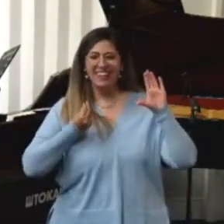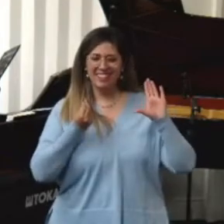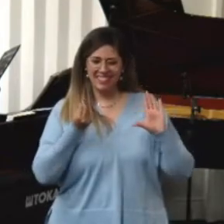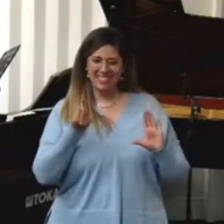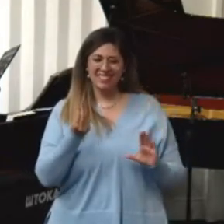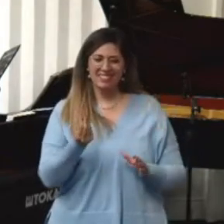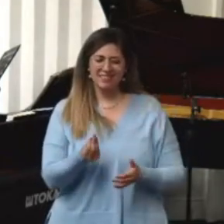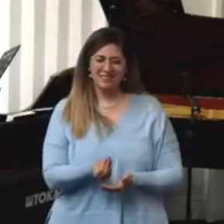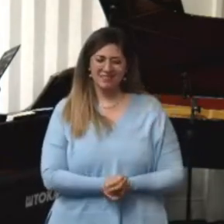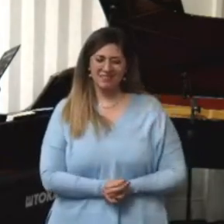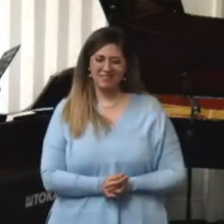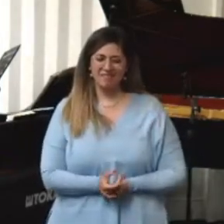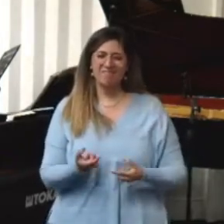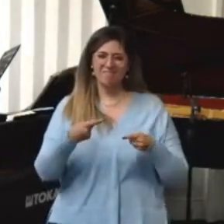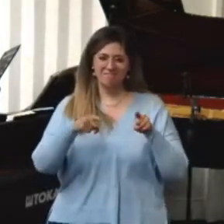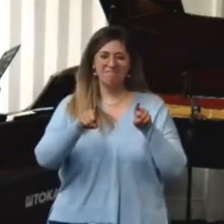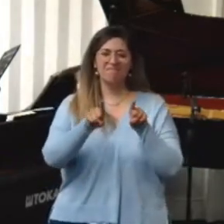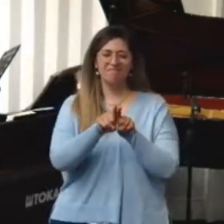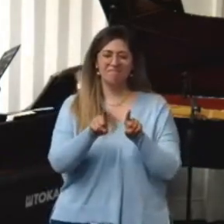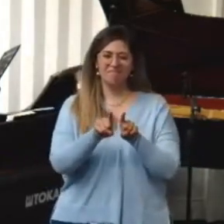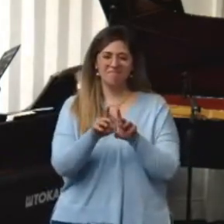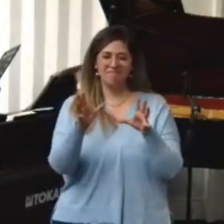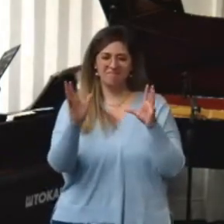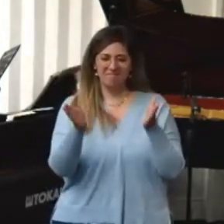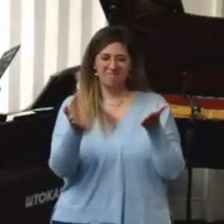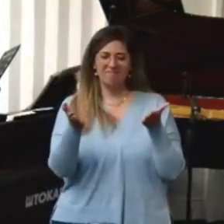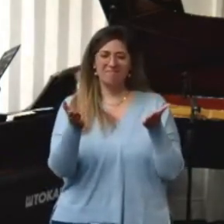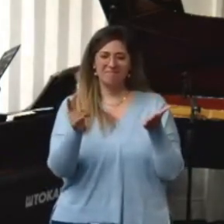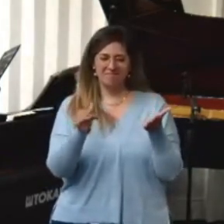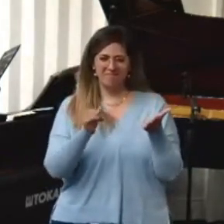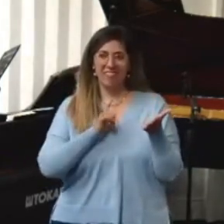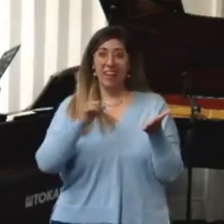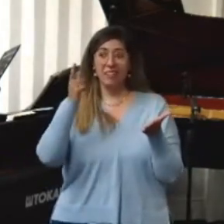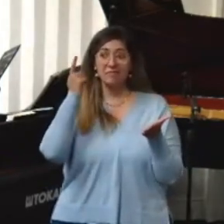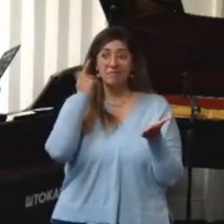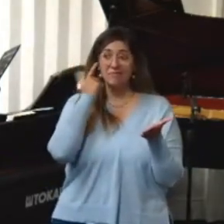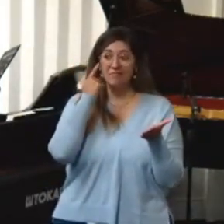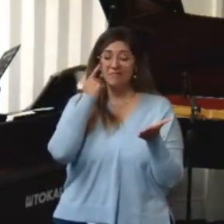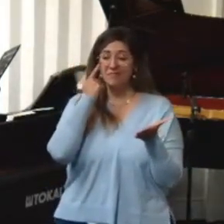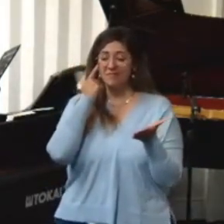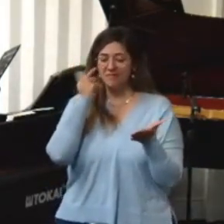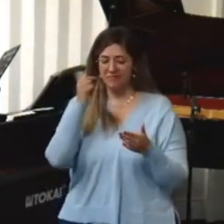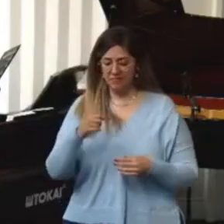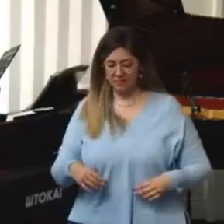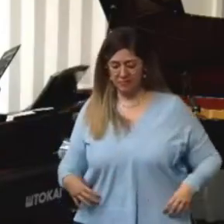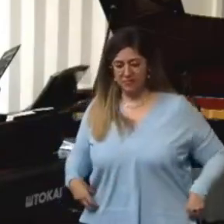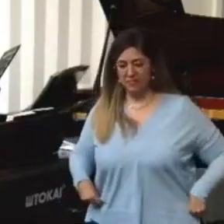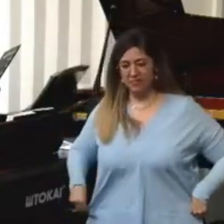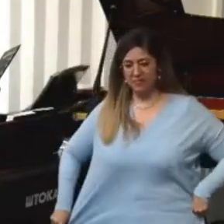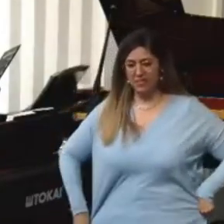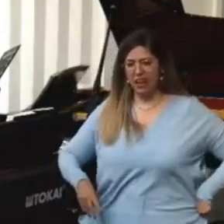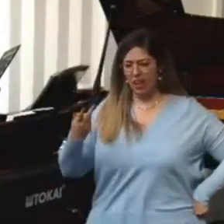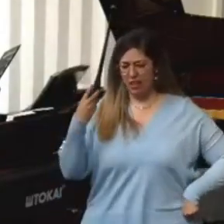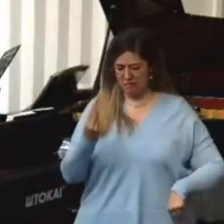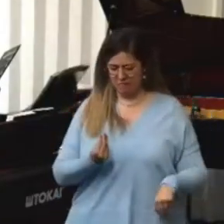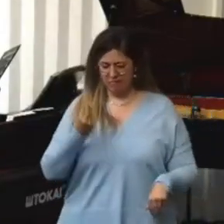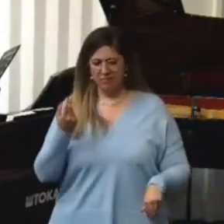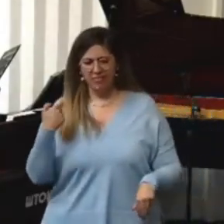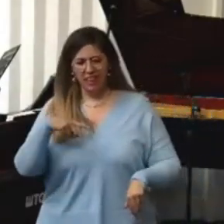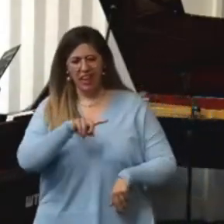morte. Por isso nós temos muito a pensar em como, ao longo da nossa